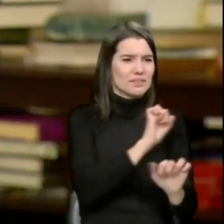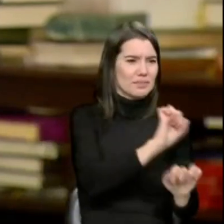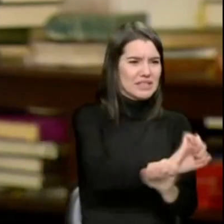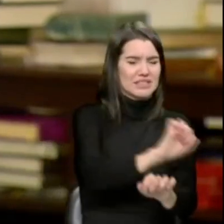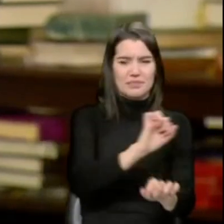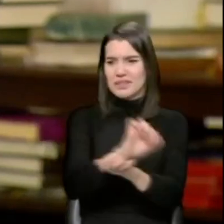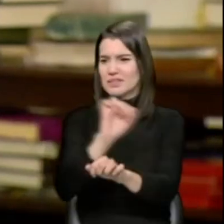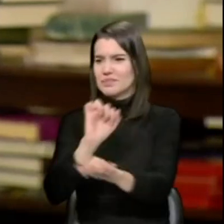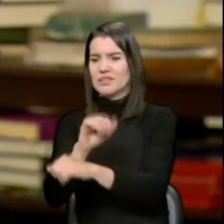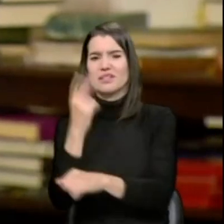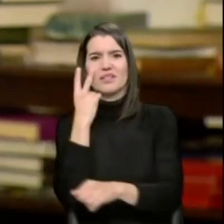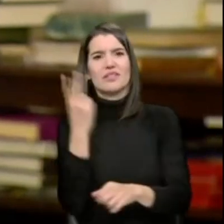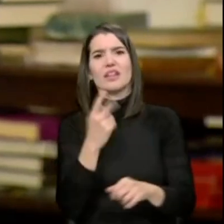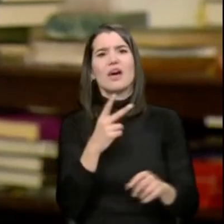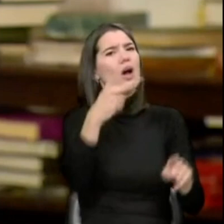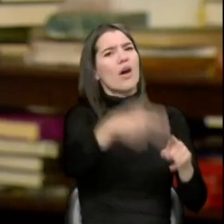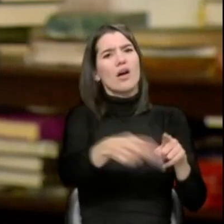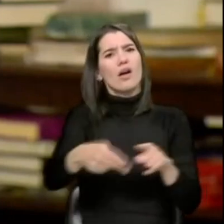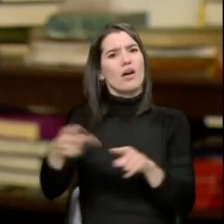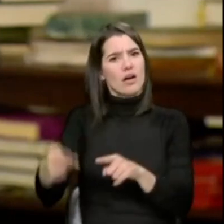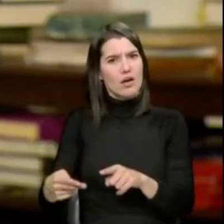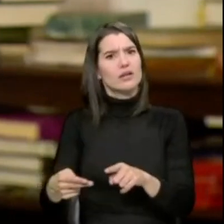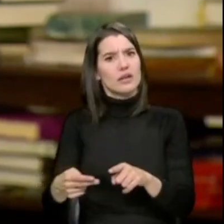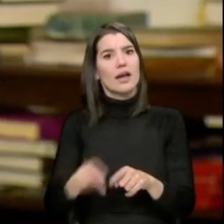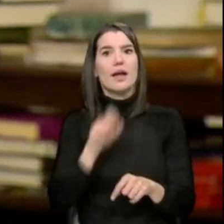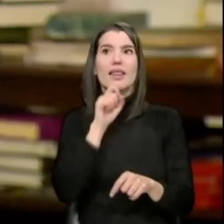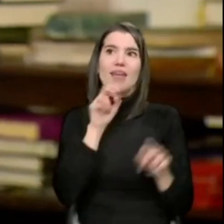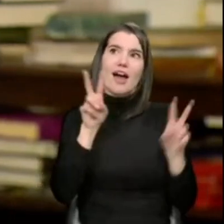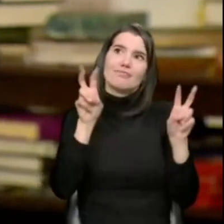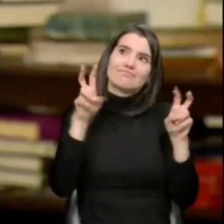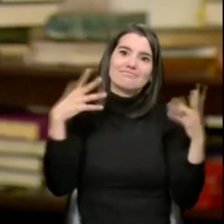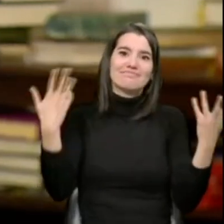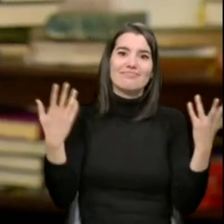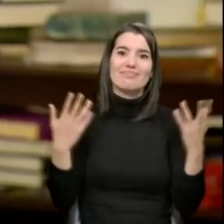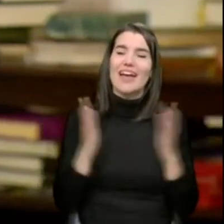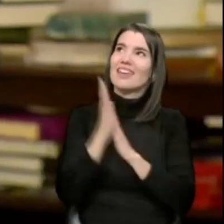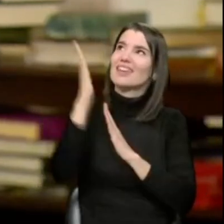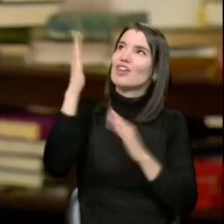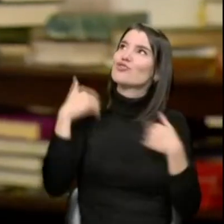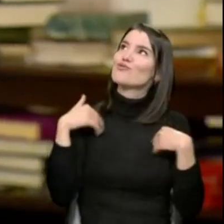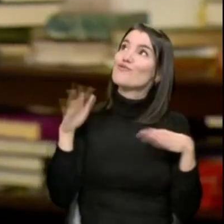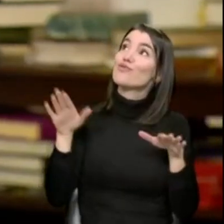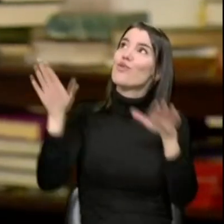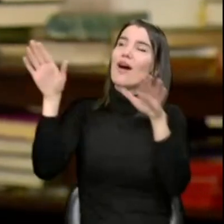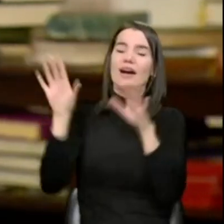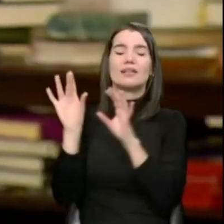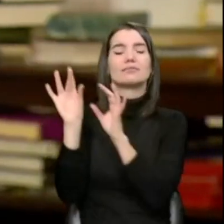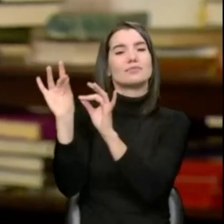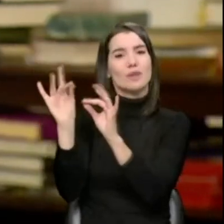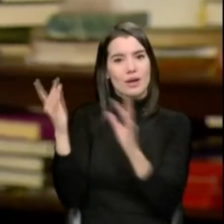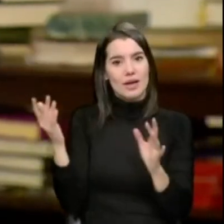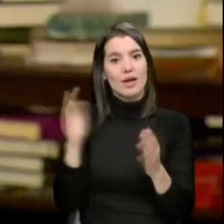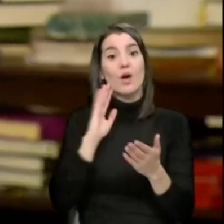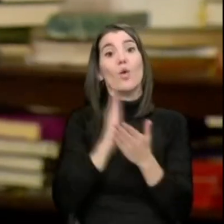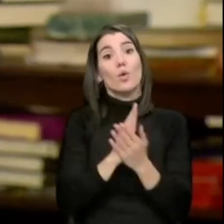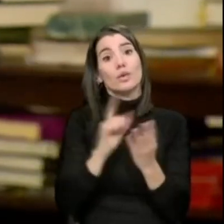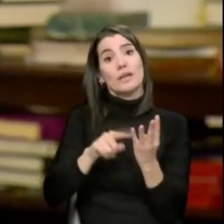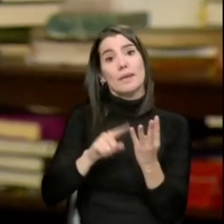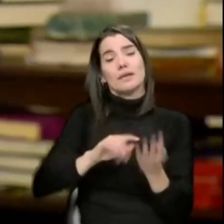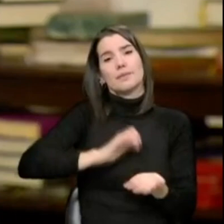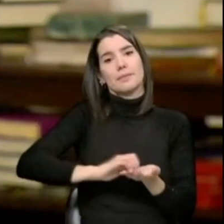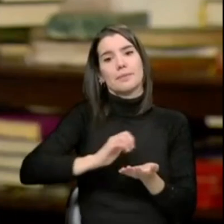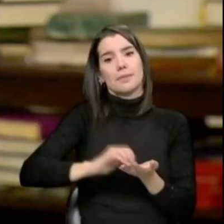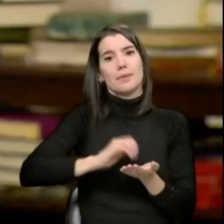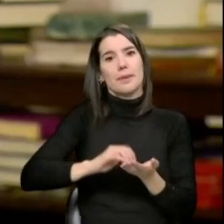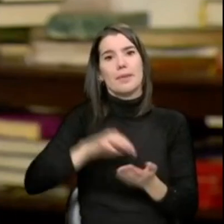temos da vida coladas a nós e nós podemos, em aspas, voar até Deus. Finalmente, o último pilar é a peregrinação a Meca, que é feita uma